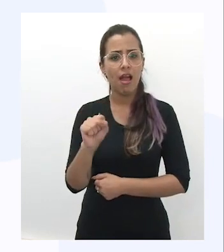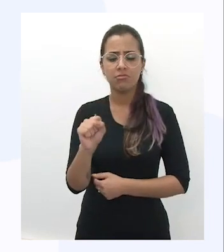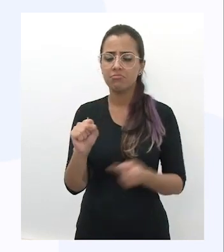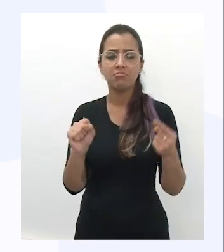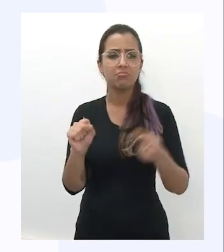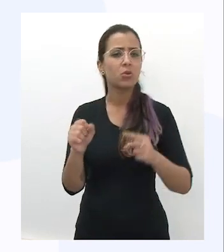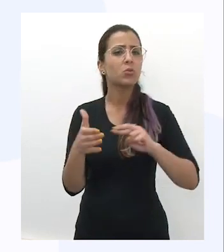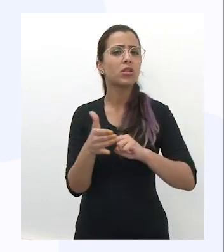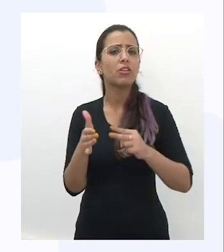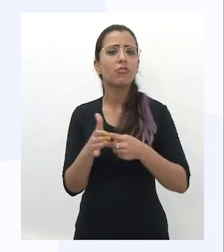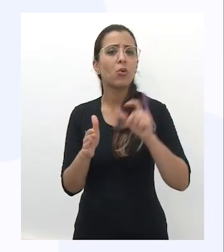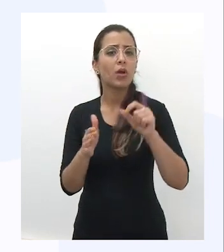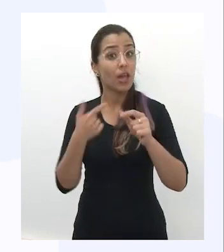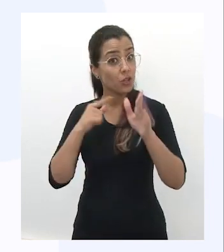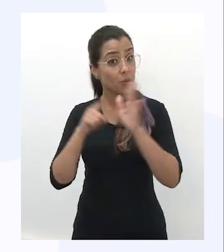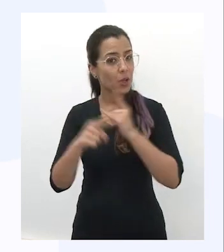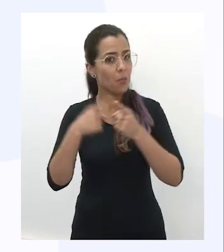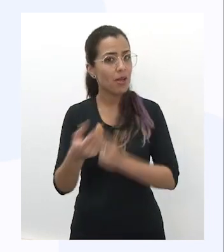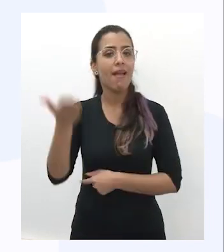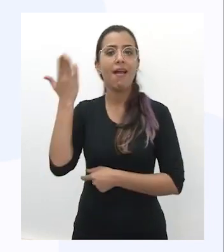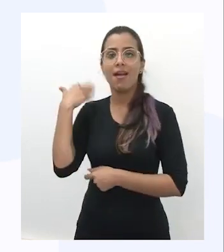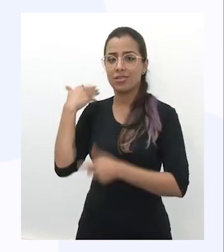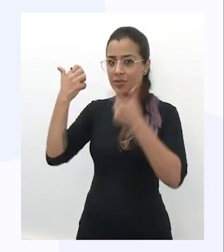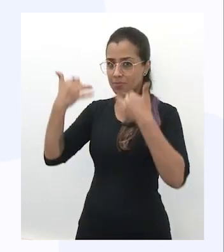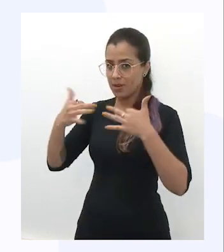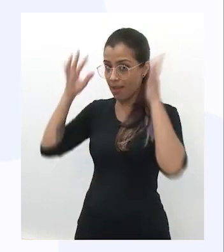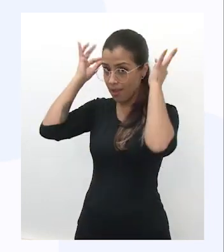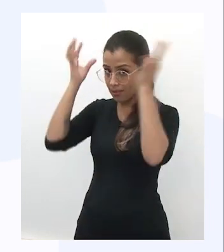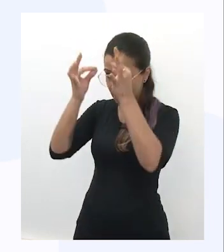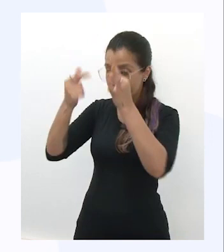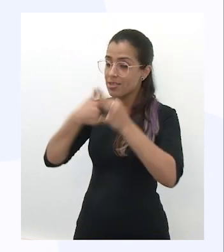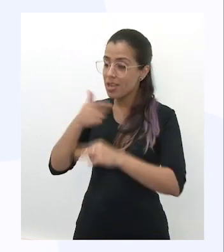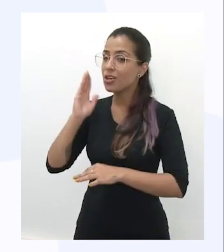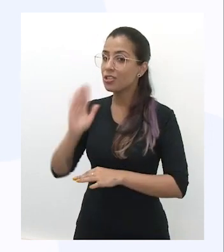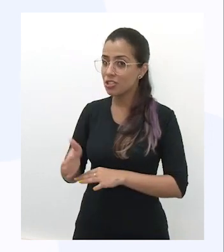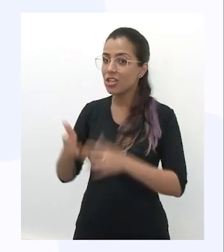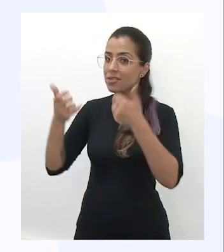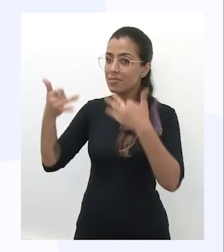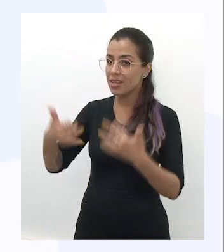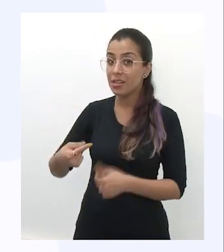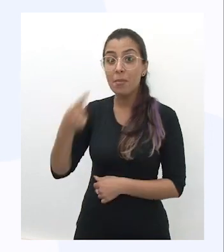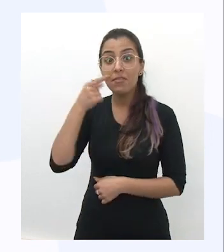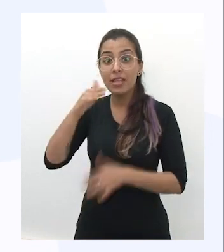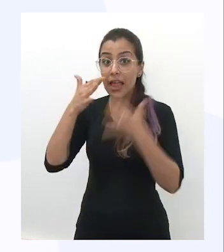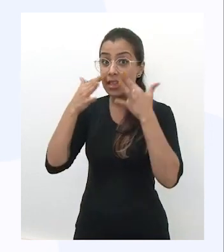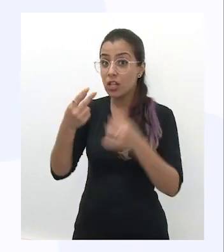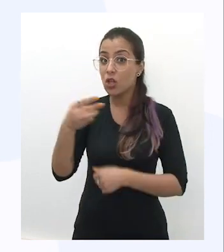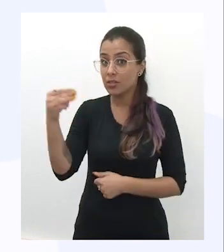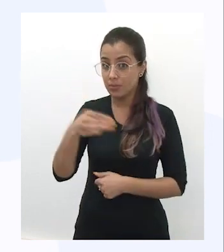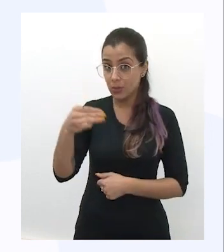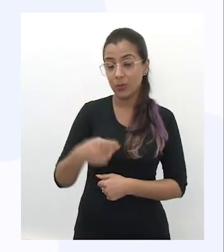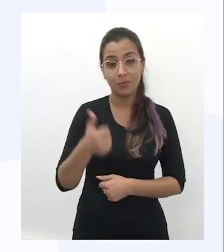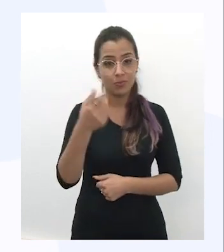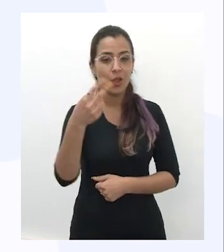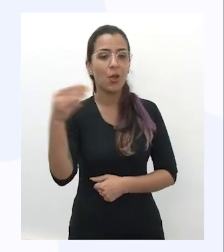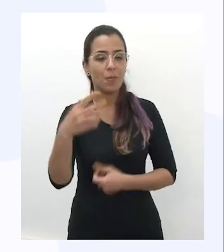pergunta lá quando eu falei da Grécia. Exatamente, é para saber se vocês estão prestando atenção na aula. Exato, 2 minutos, né, Pro? Isso aí, em